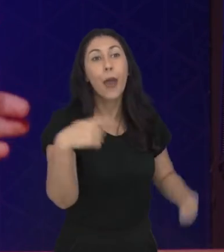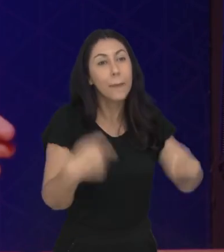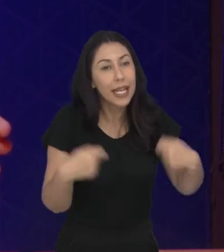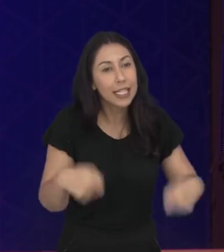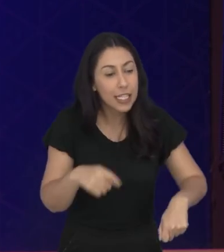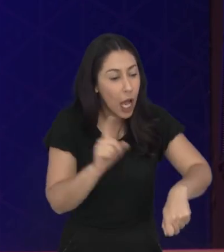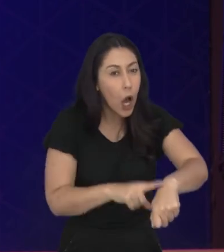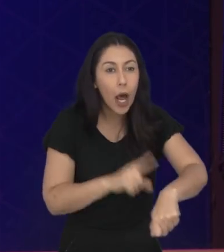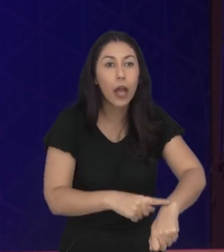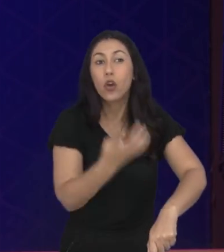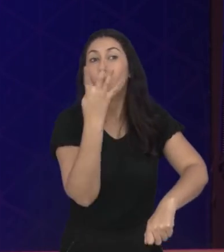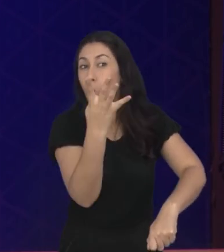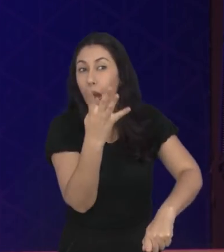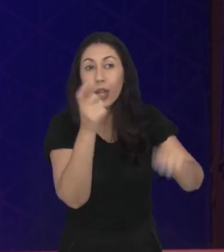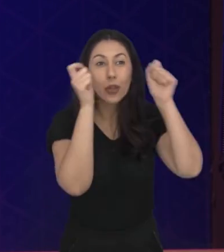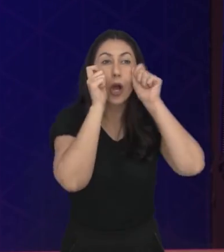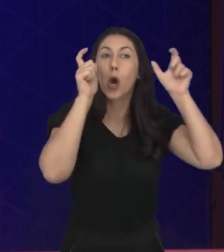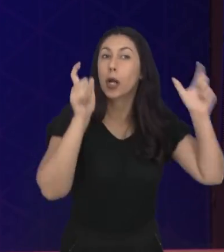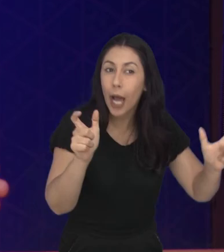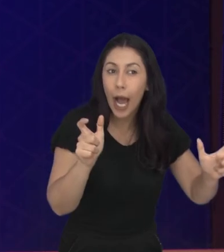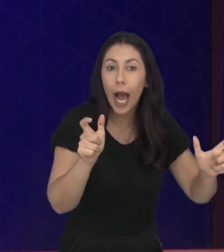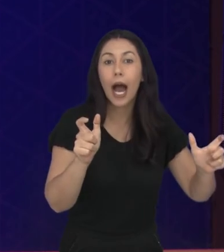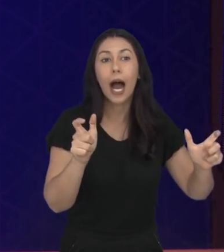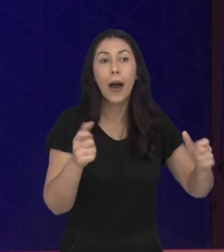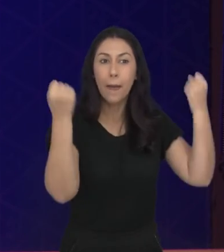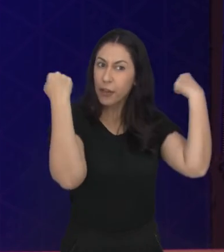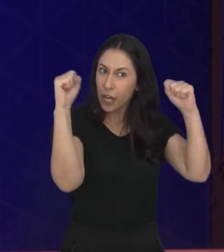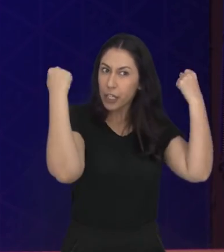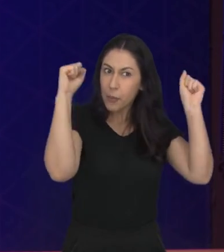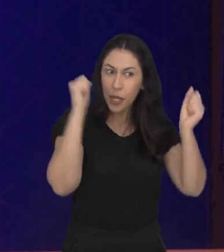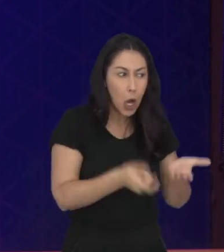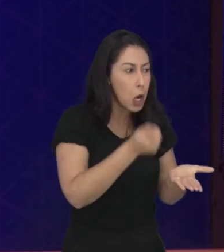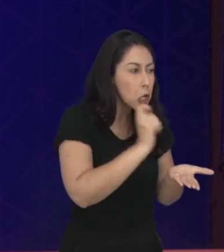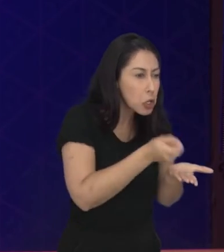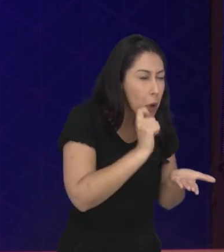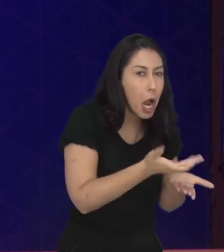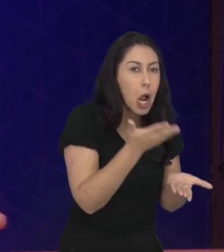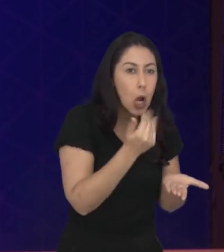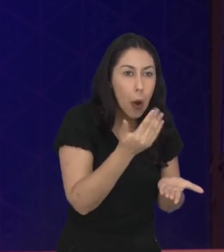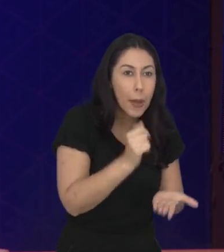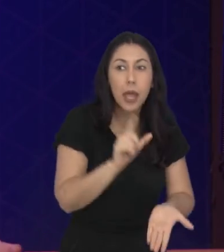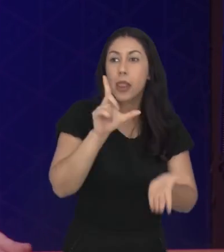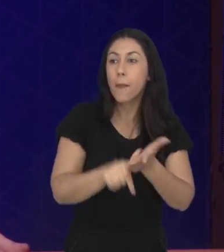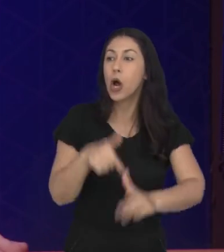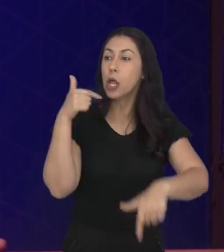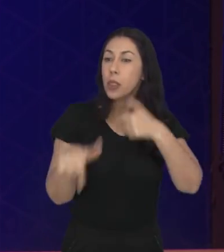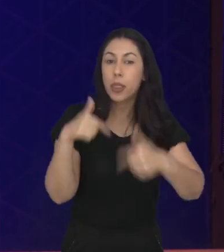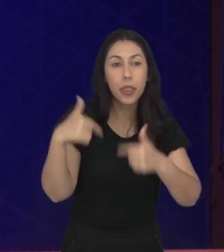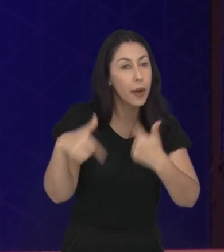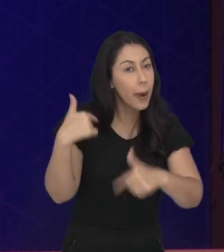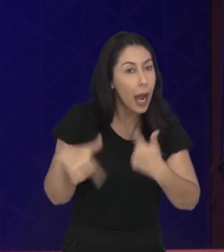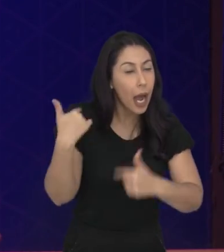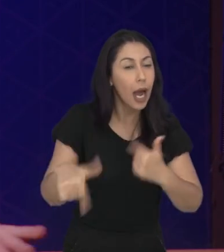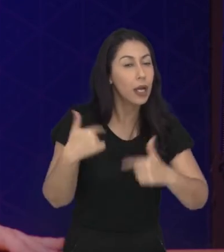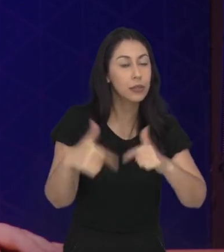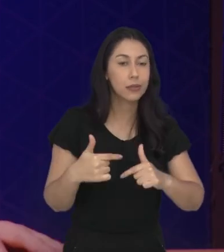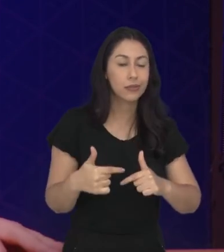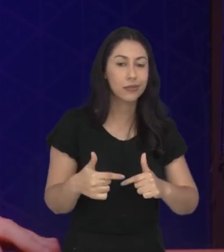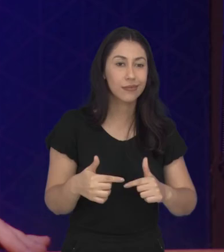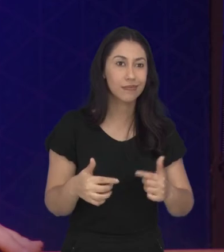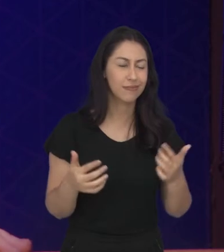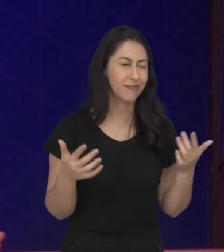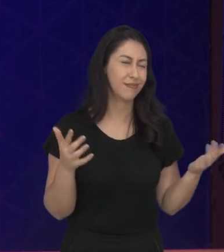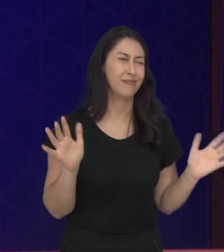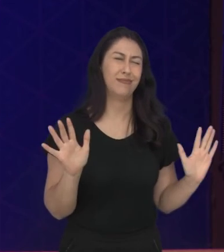você precisa acordar às 4 da manhã para fazer academia, para tomar café, para quando você chegar no trabalho você já ter resolvido